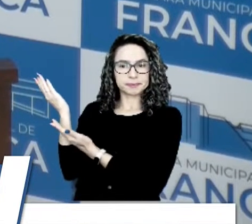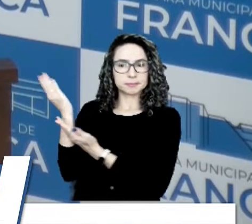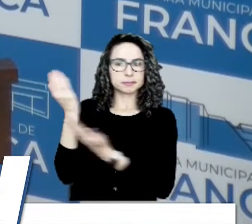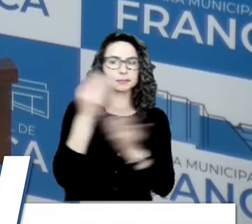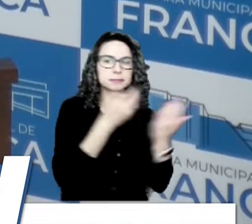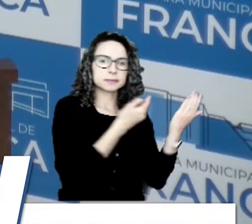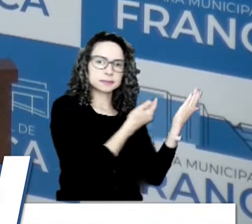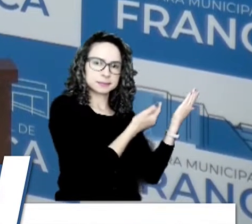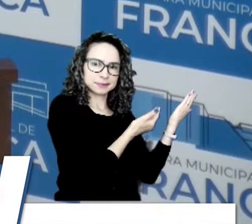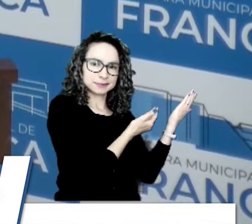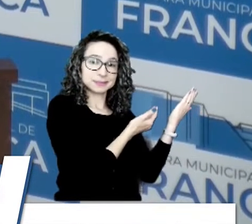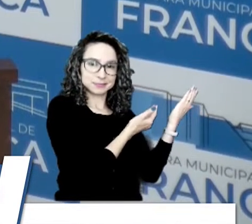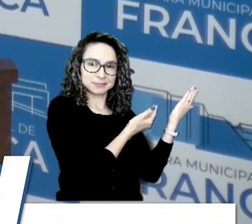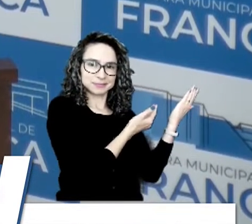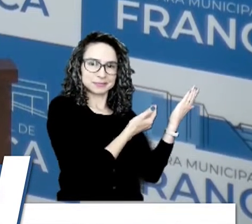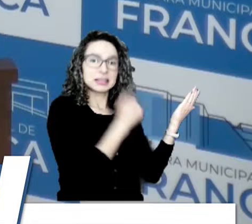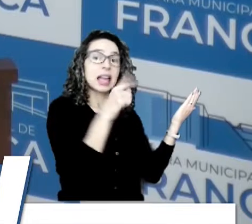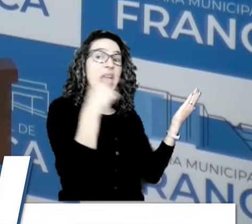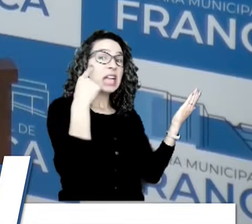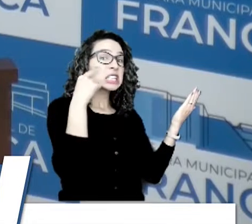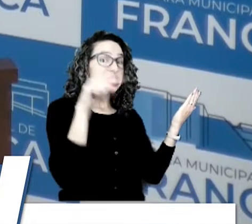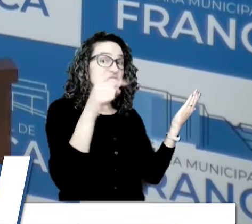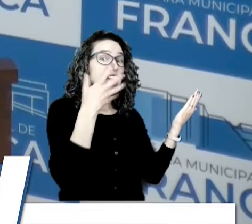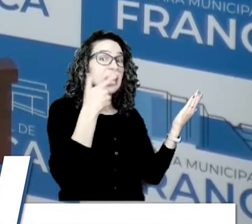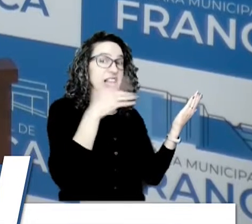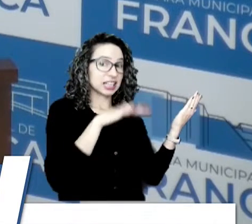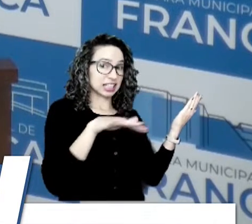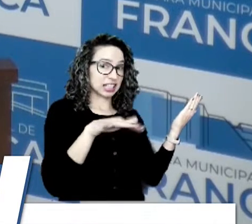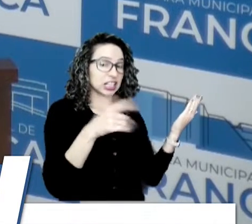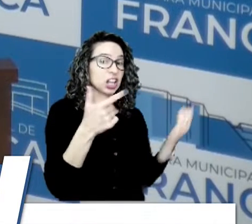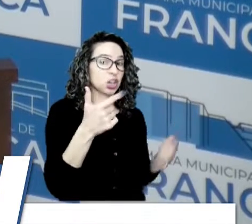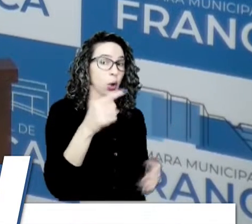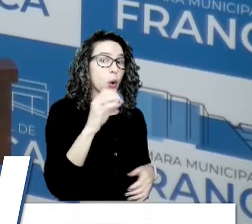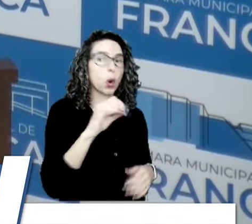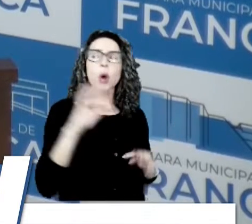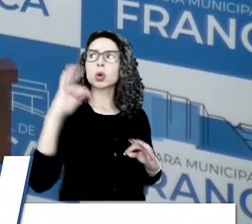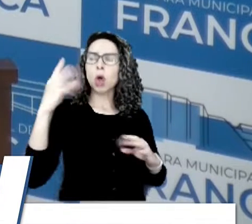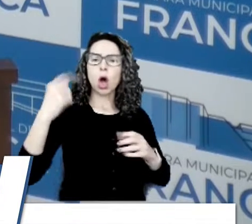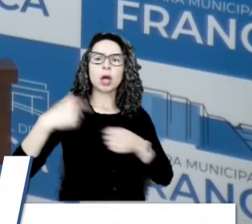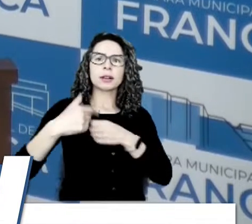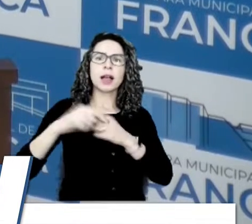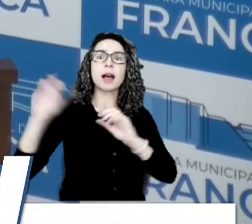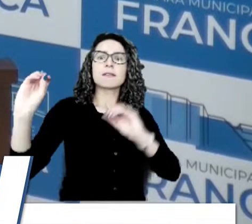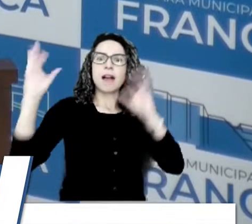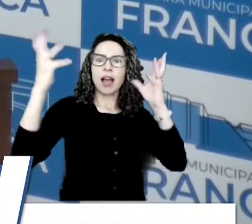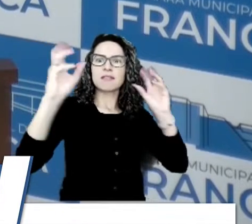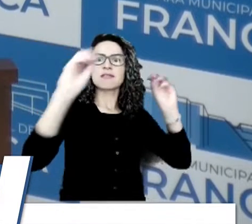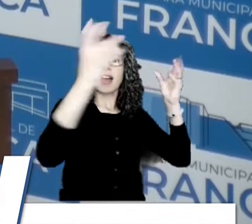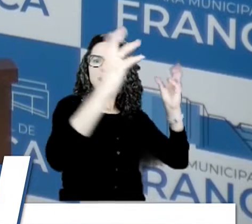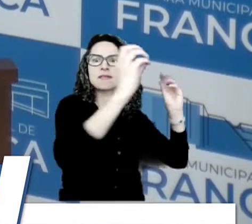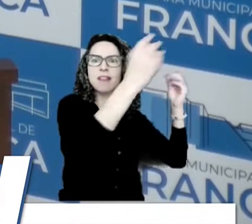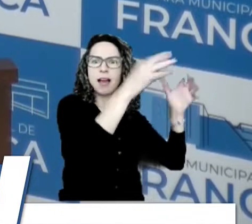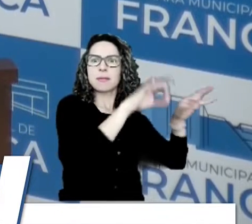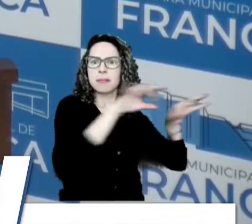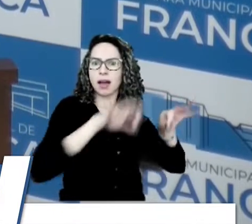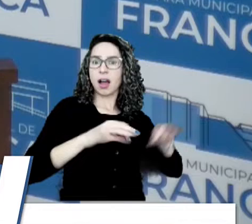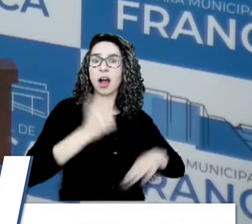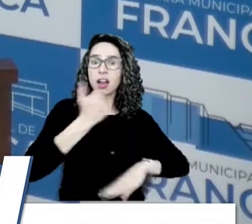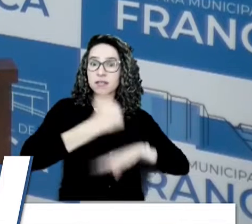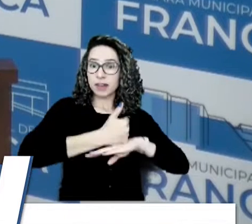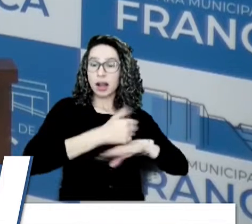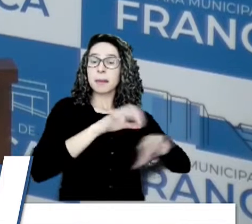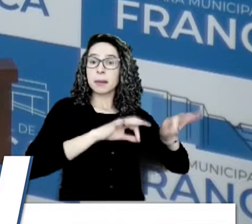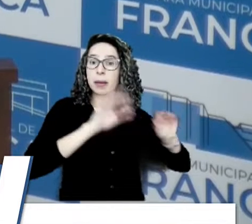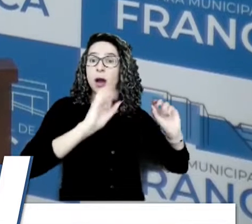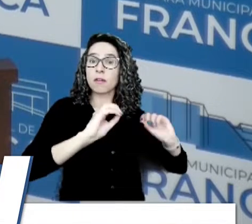que era o dia das crianças, porque as outras cidades todas fizeram festas. E Franca fez festa na